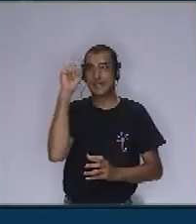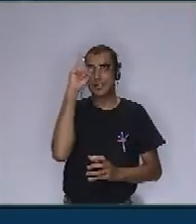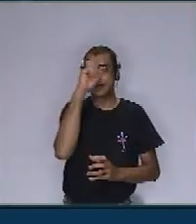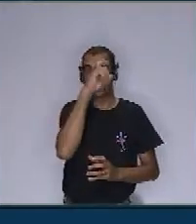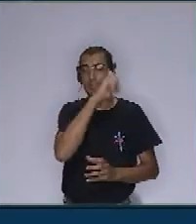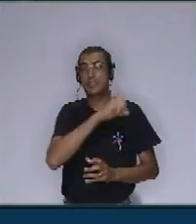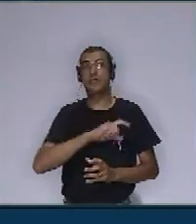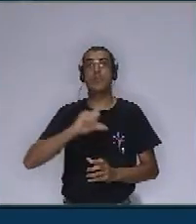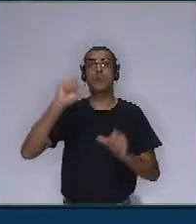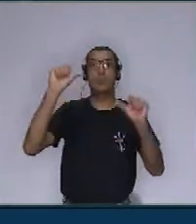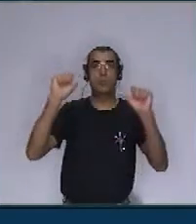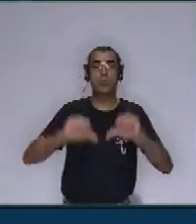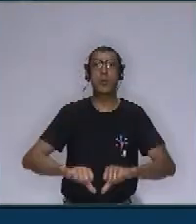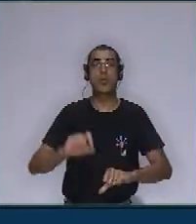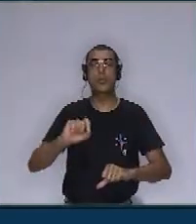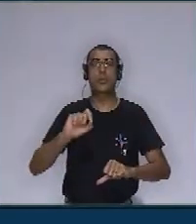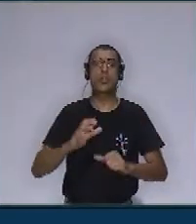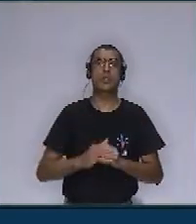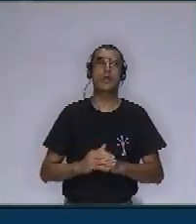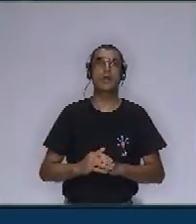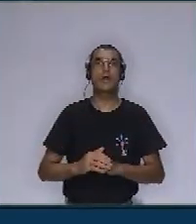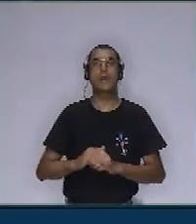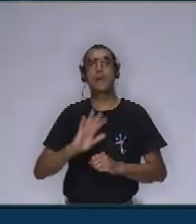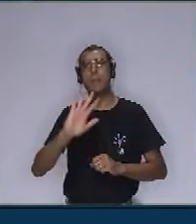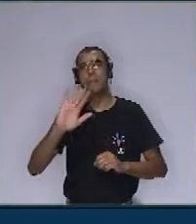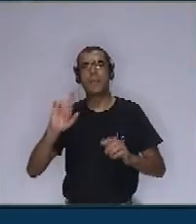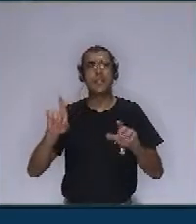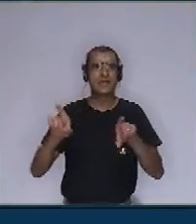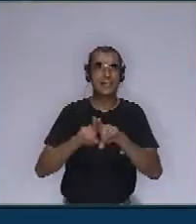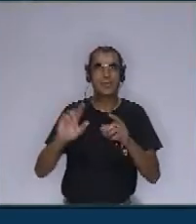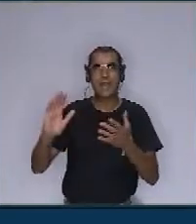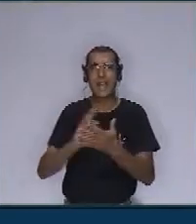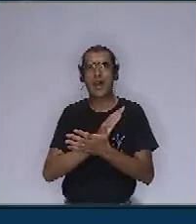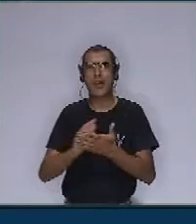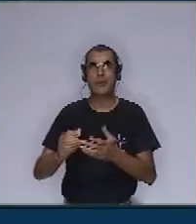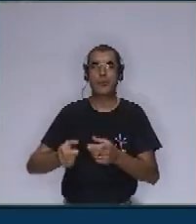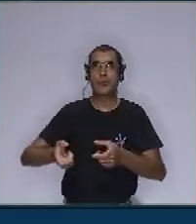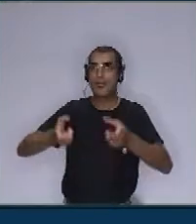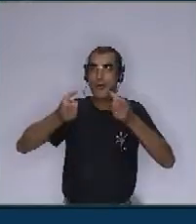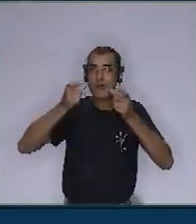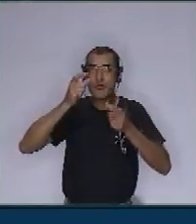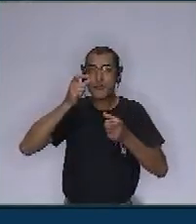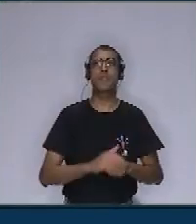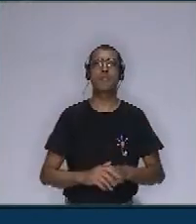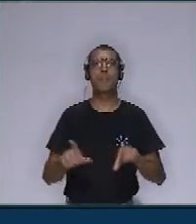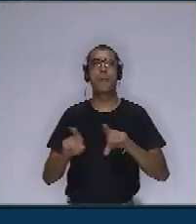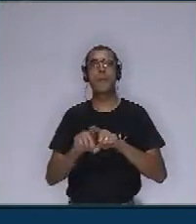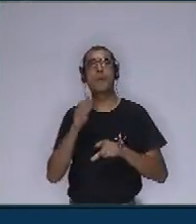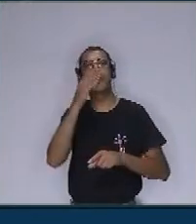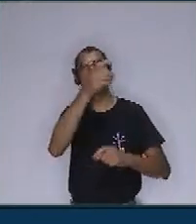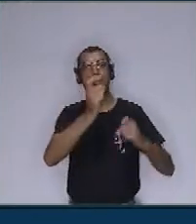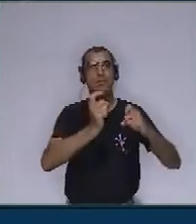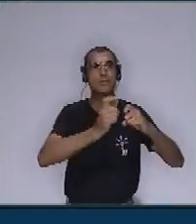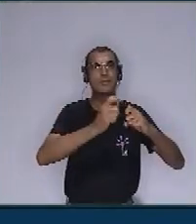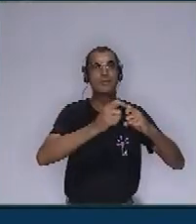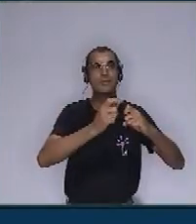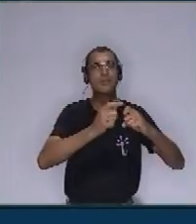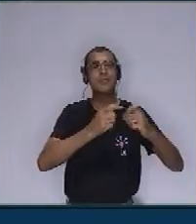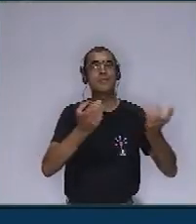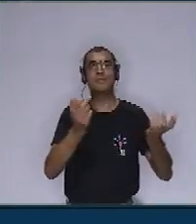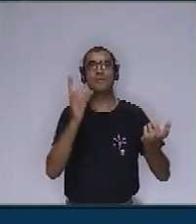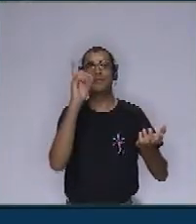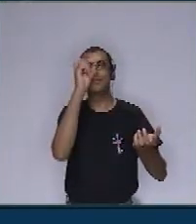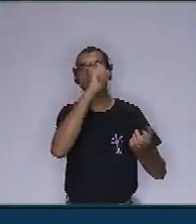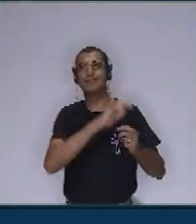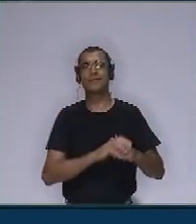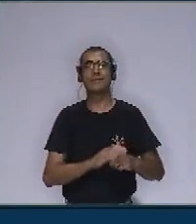tempo, algumas coisas ficaram ainda mais visíveis. E uma delas é a questão da desigualdade. E isso fez com que, se a gente